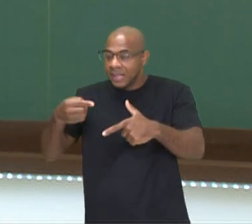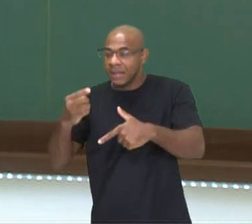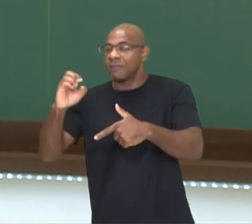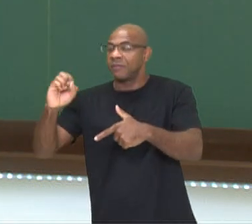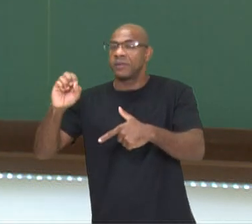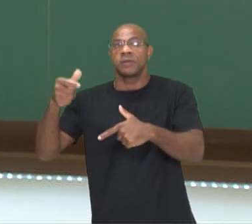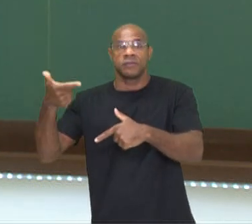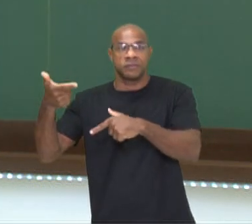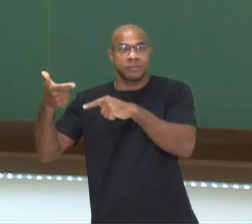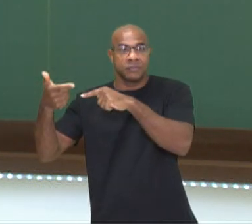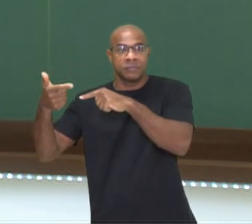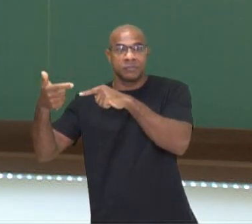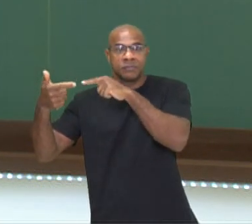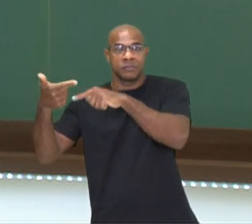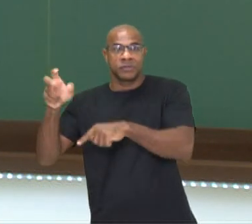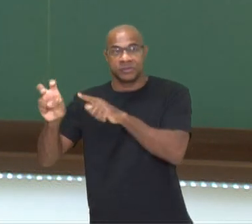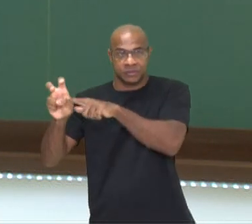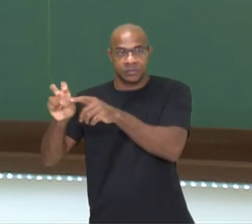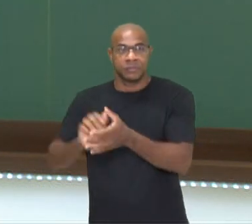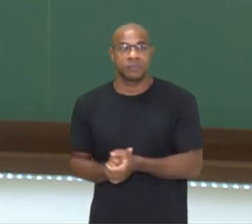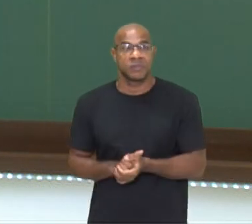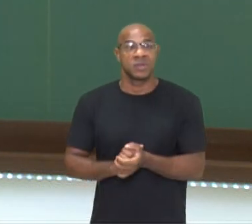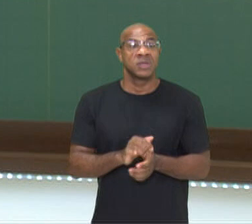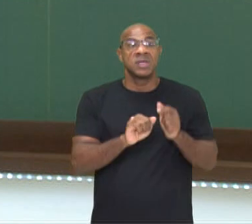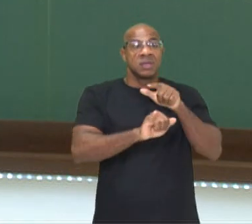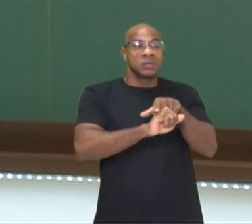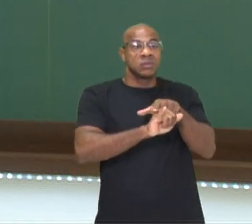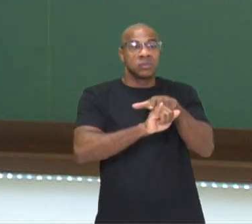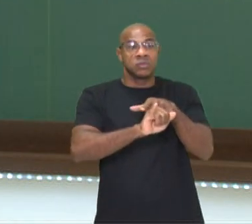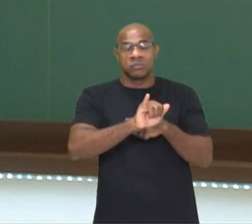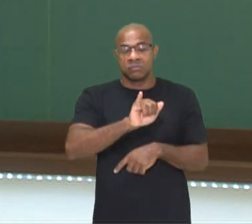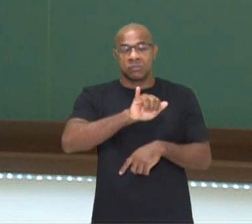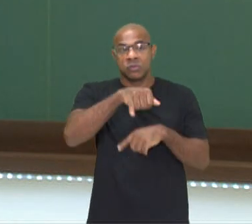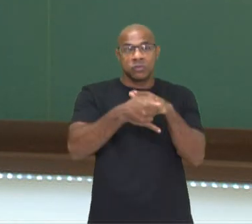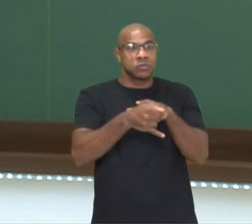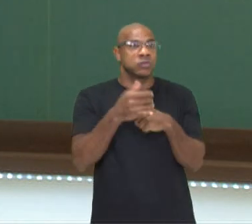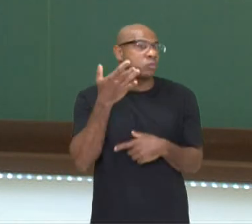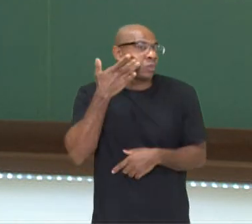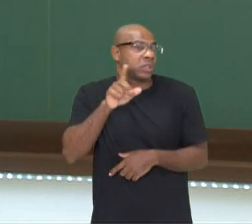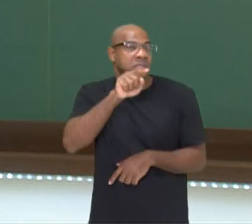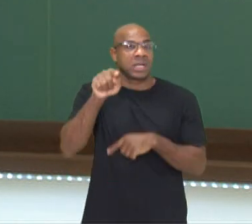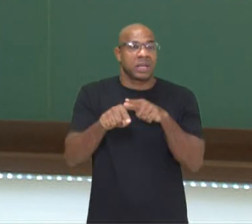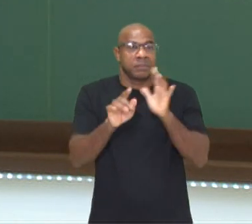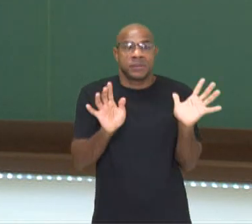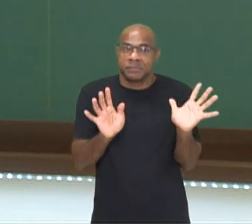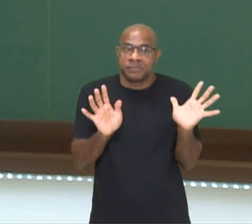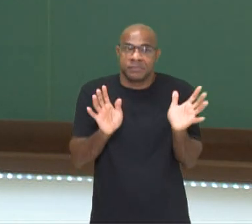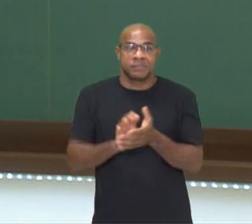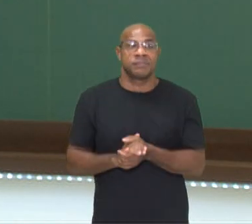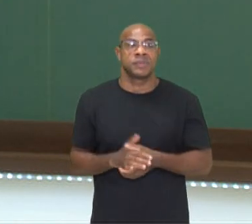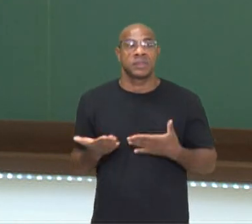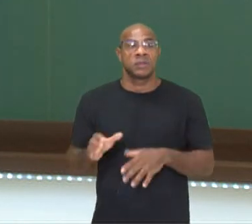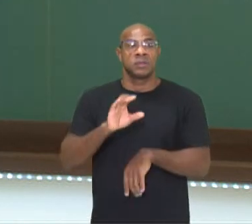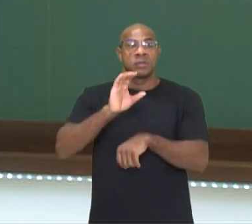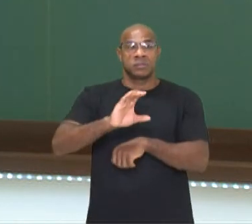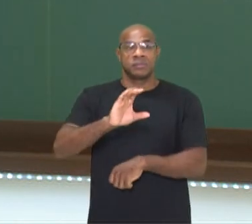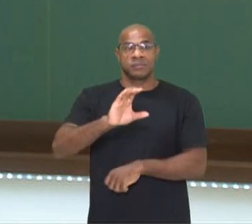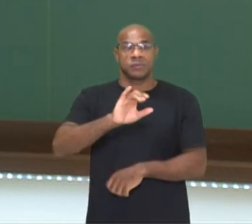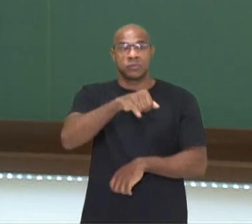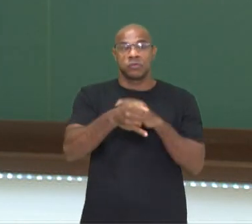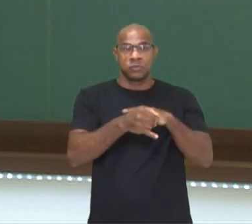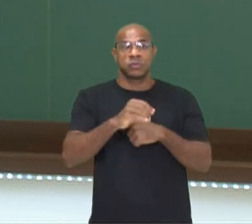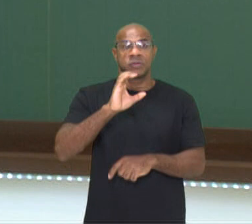não sabemos. O tempo são 10 meses. Então, juros é capital vezes taxa vezes tempo. O